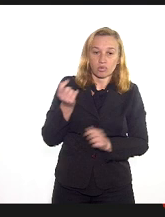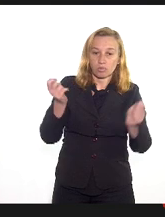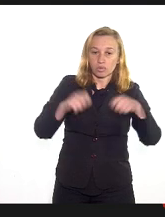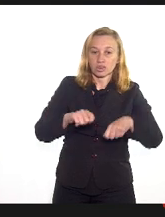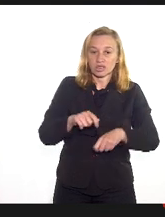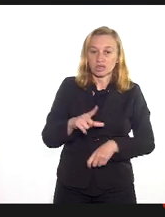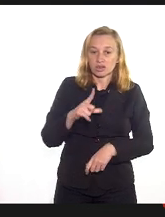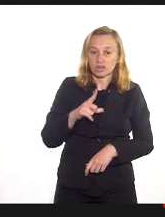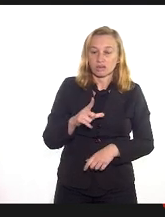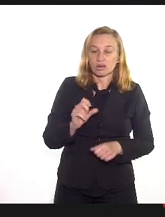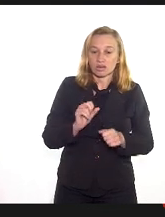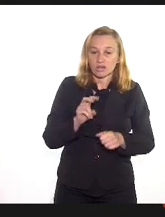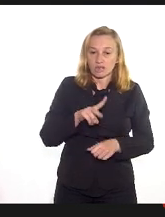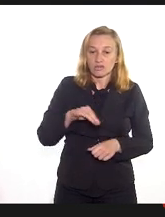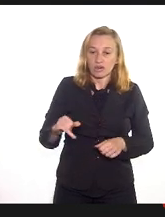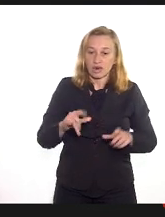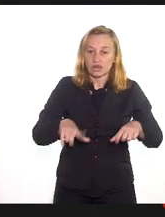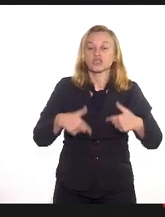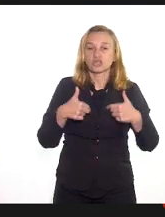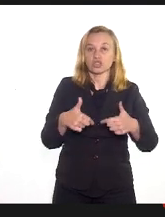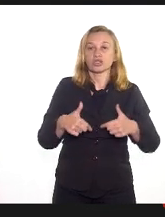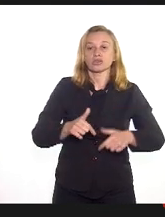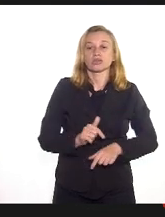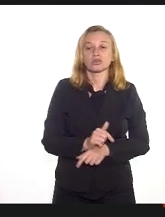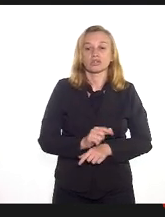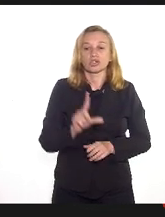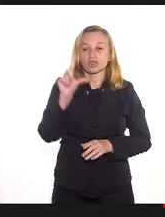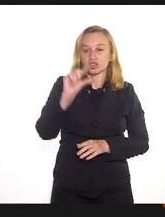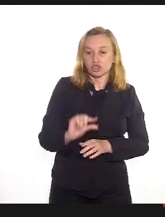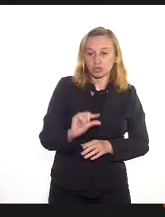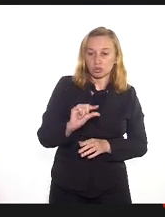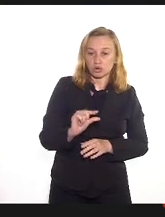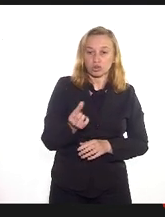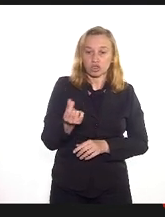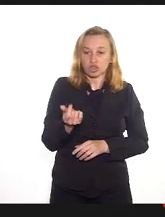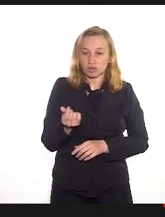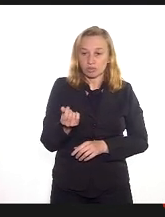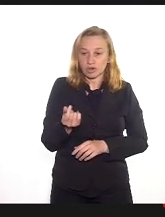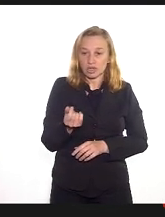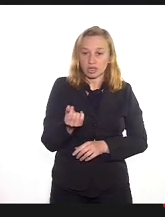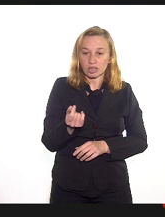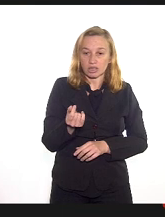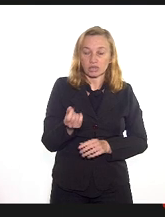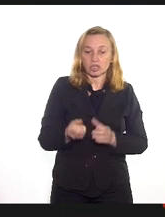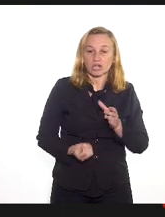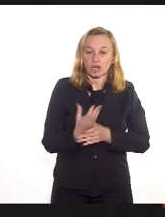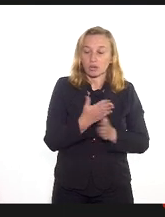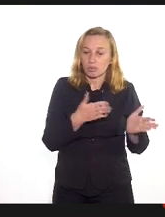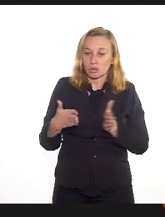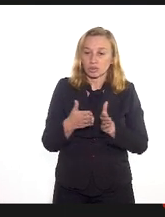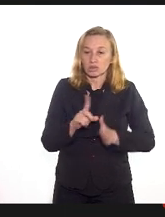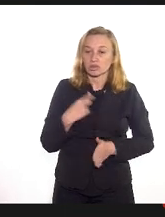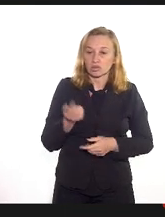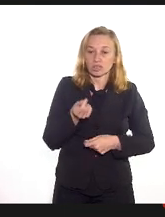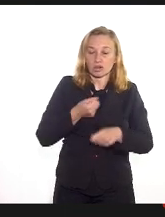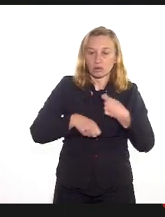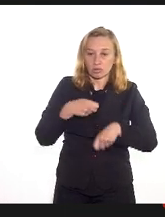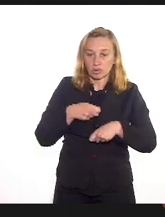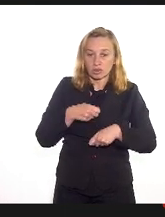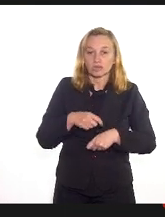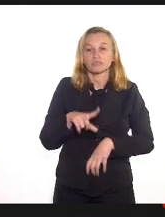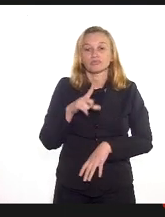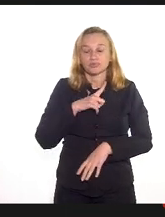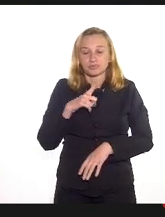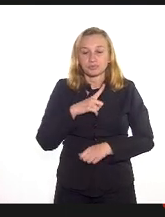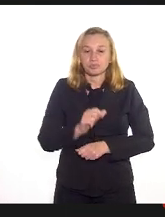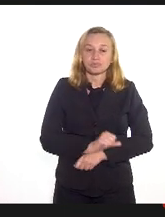potencial que isso vai trazer em termos de redução de custos e de produtividade da nossa economia. Nós